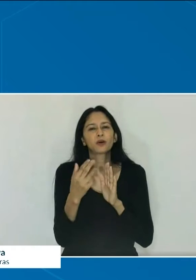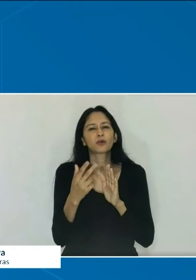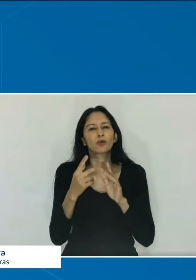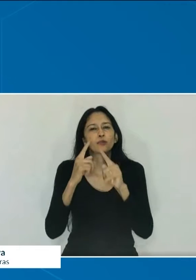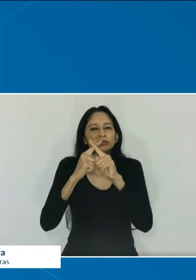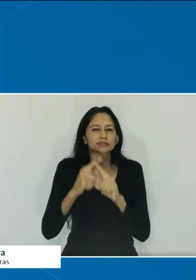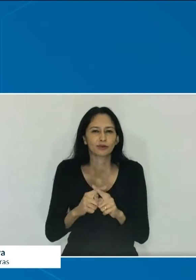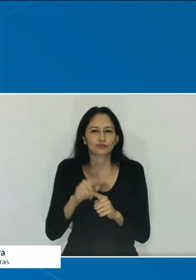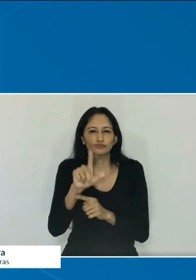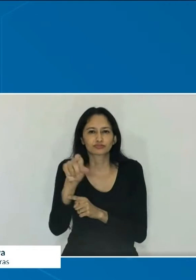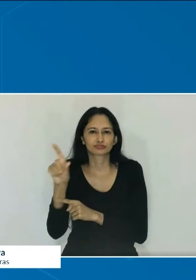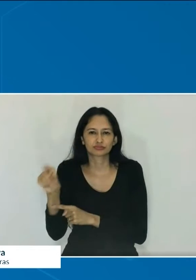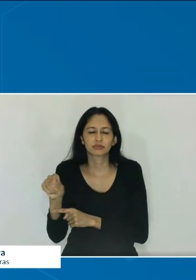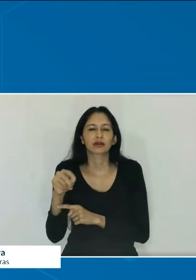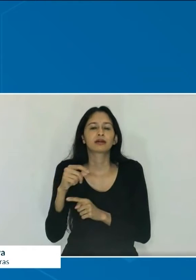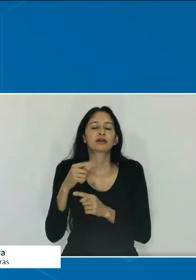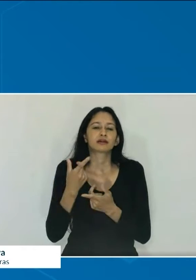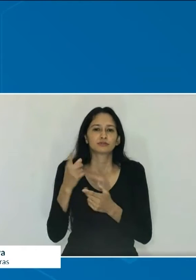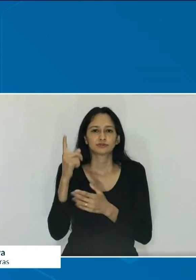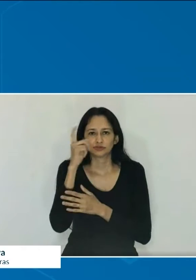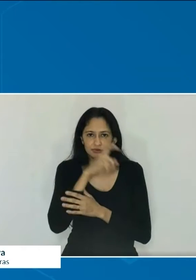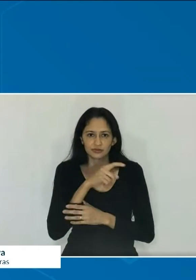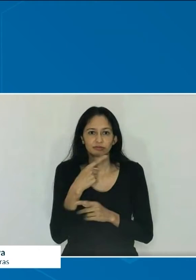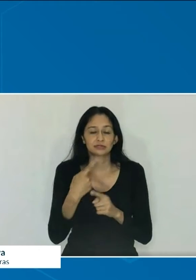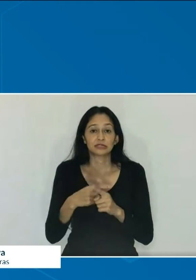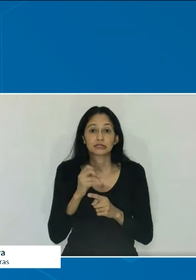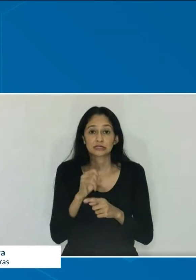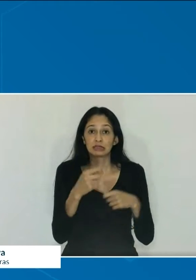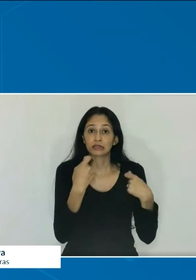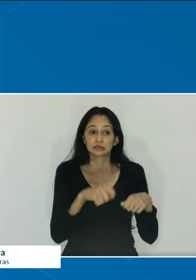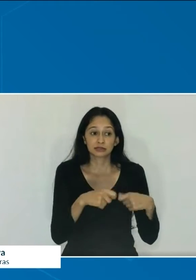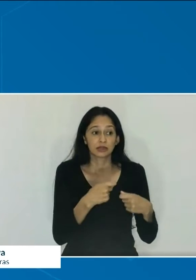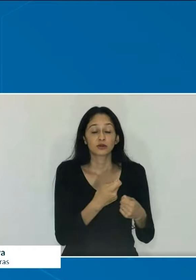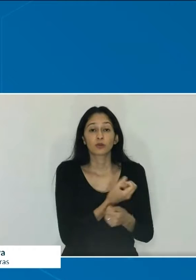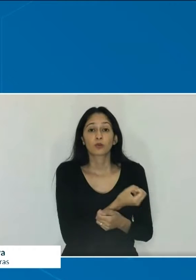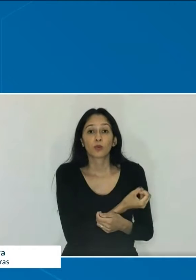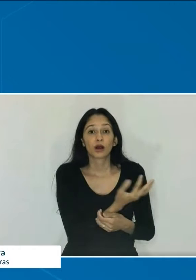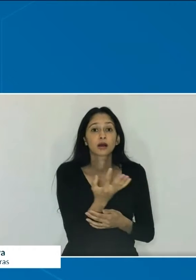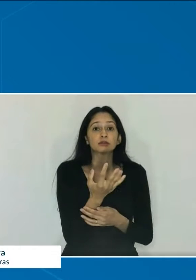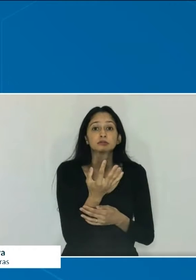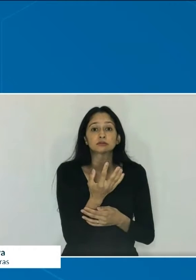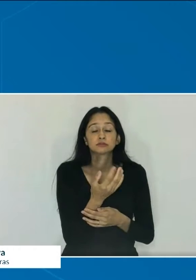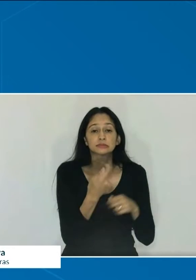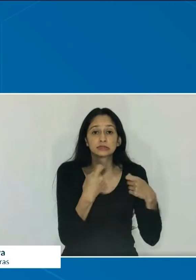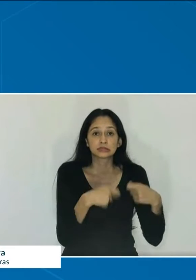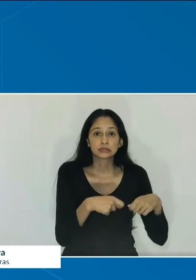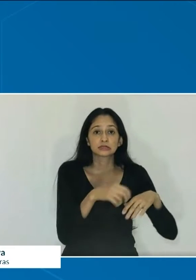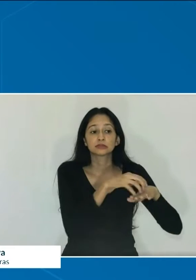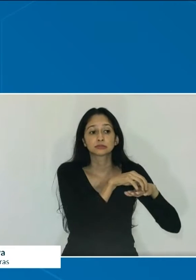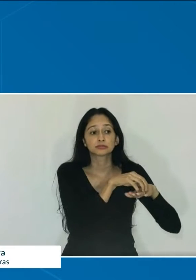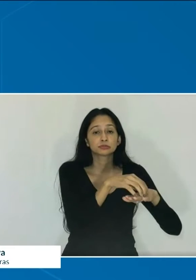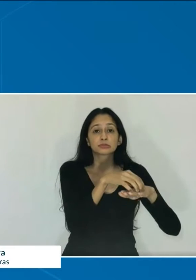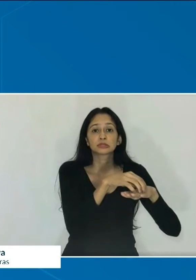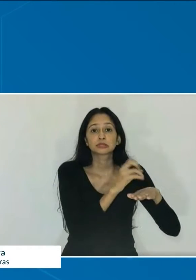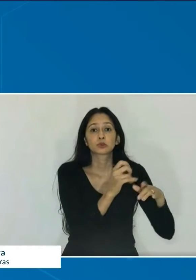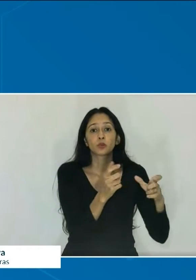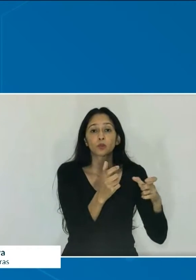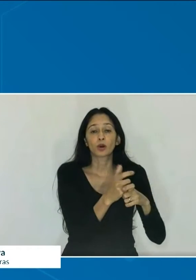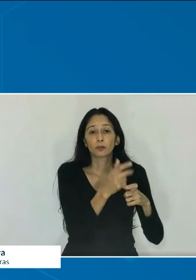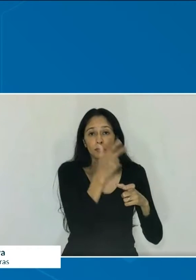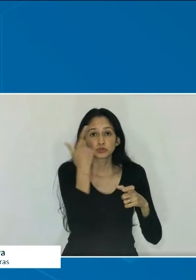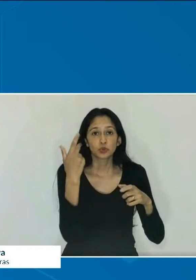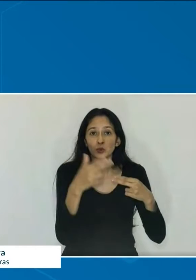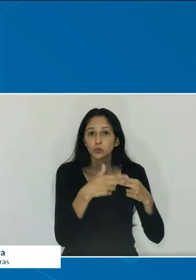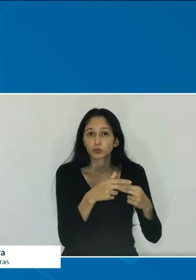risco grave de demanda, então, se a demanda cai, como pagar por esse transporte? O